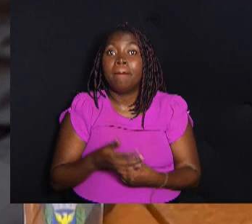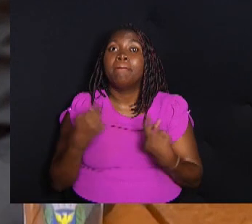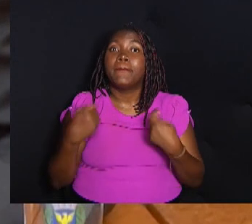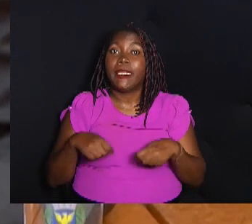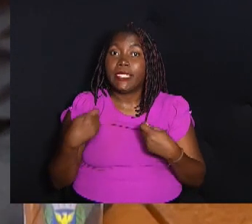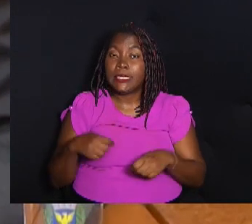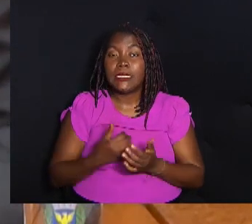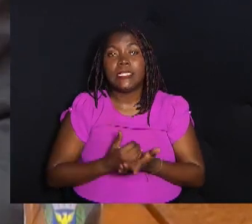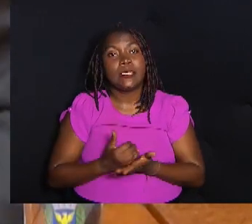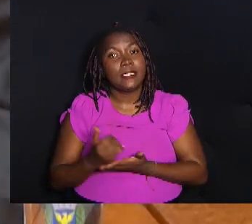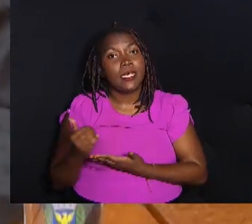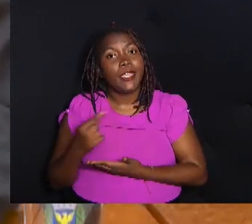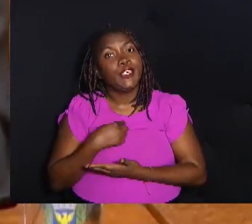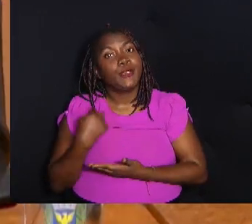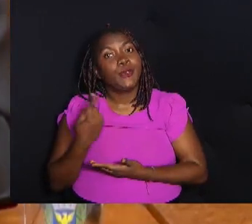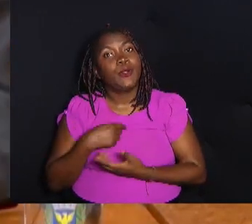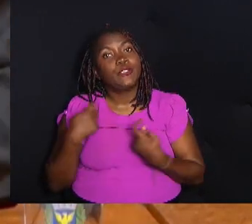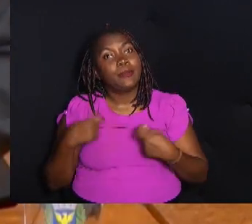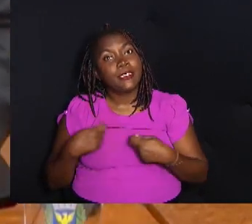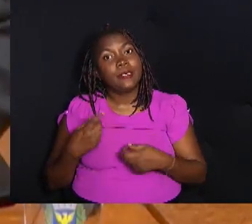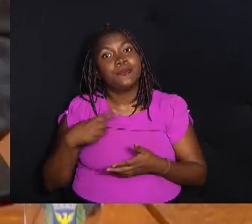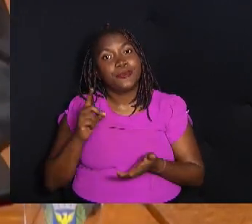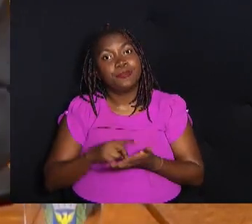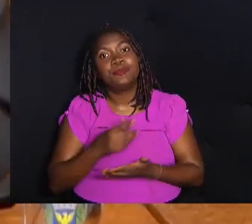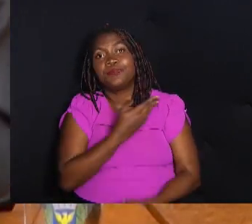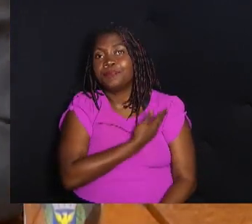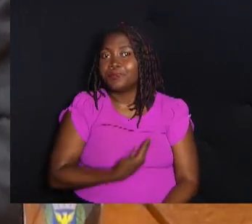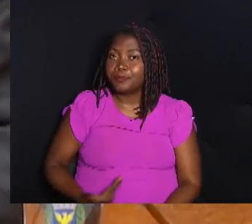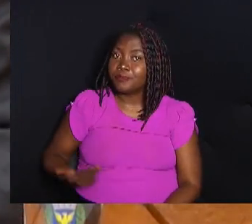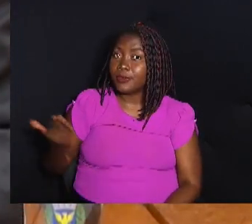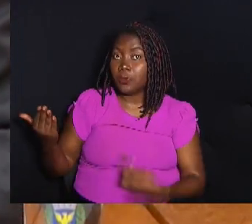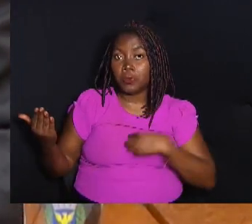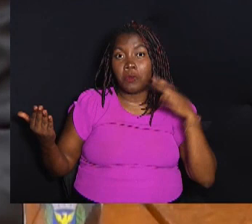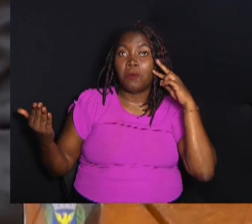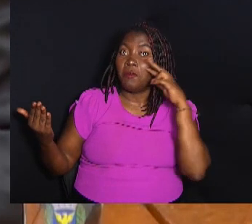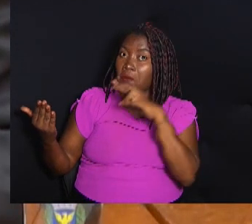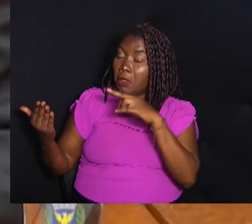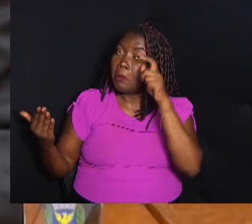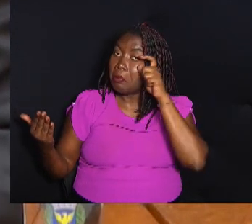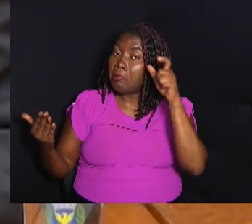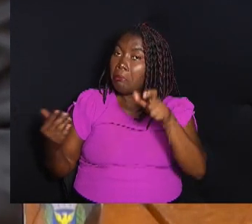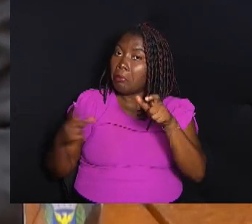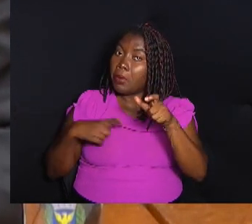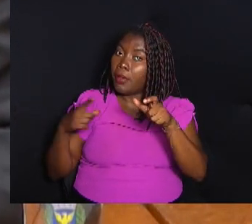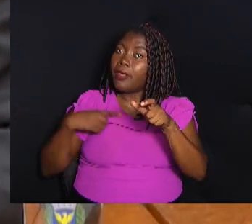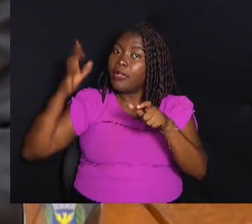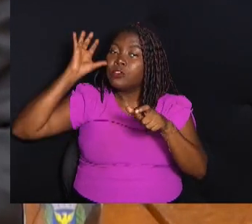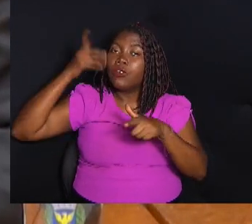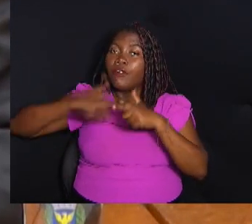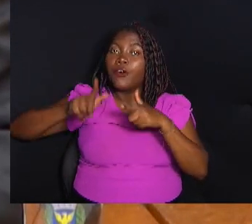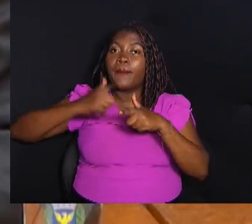prisa começar e nós precisamos ter realmente um governador como eu tô vendo aí que tá interessado em resolver o problema